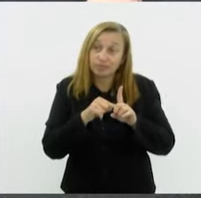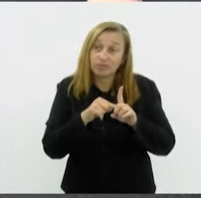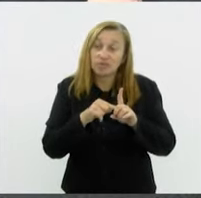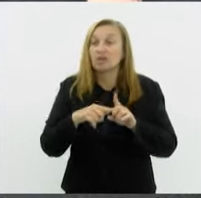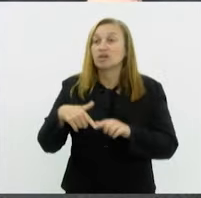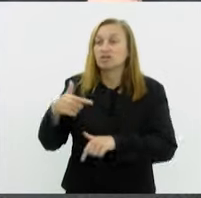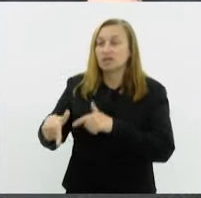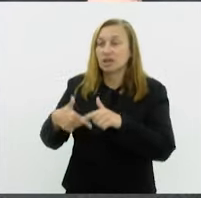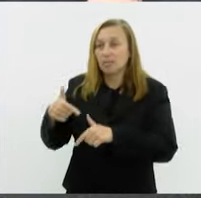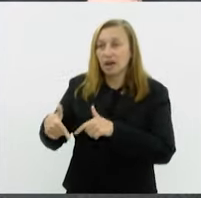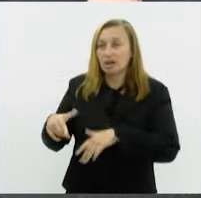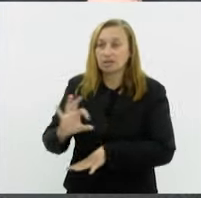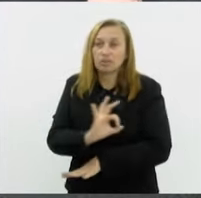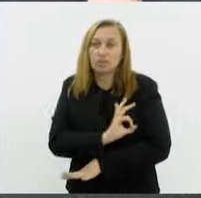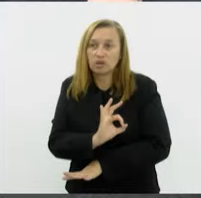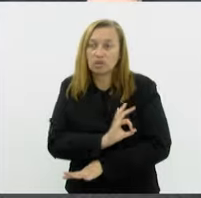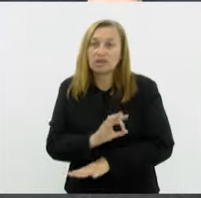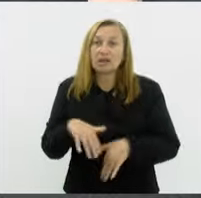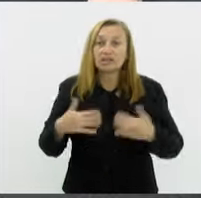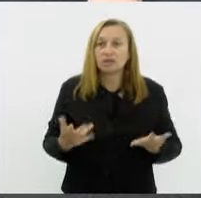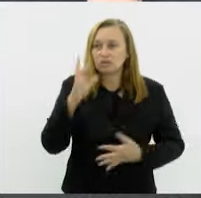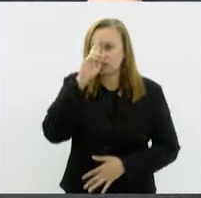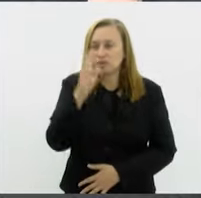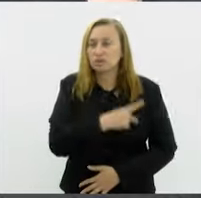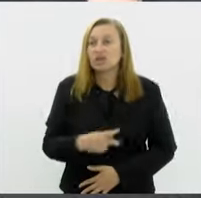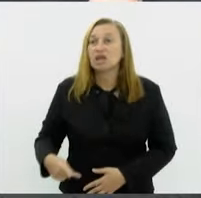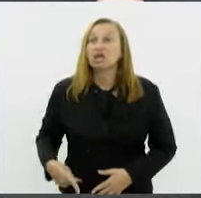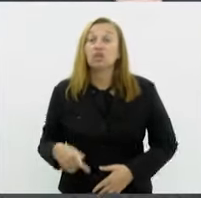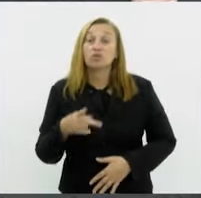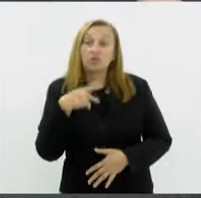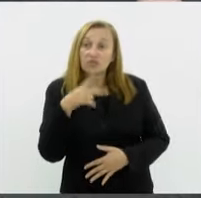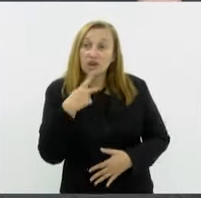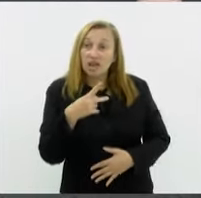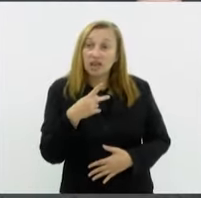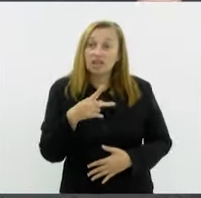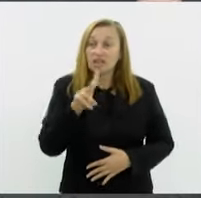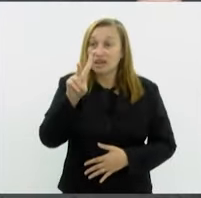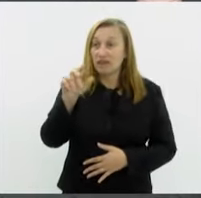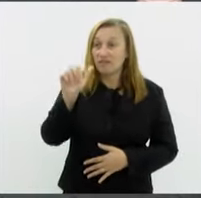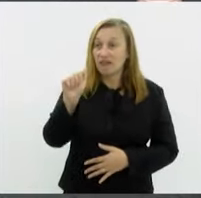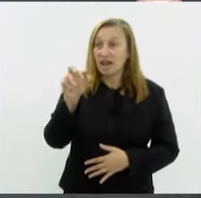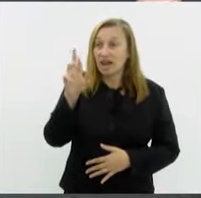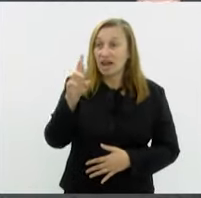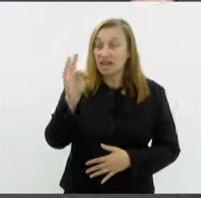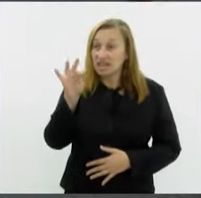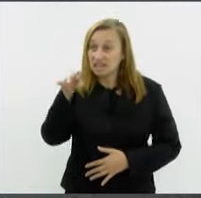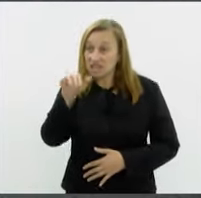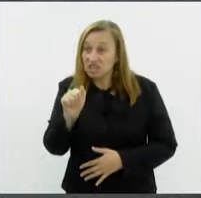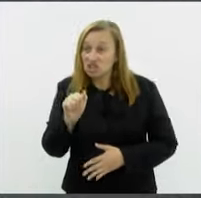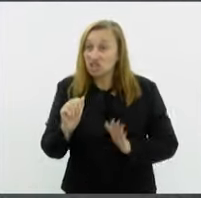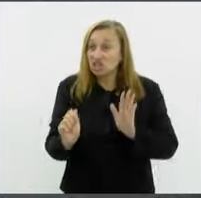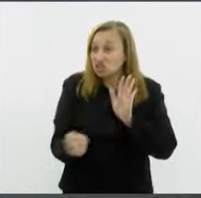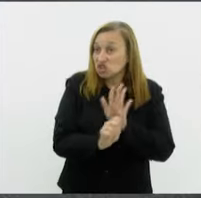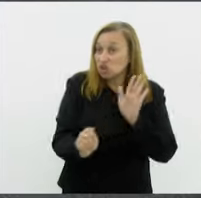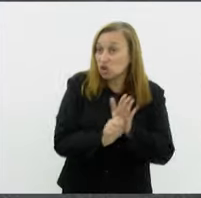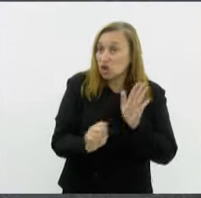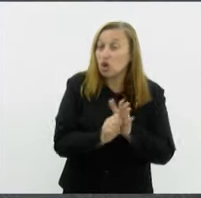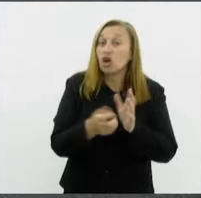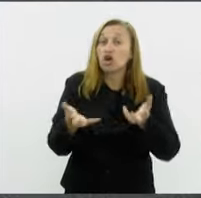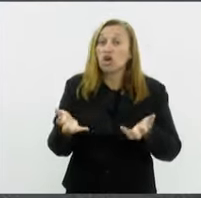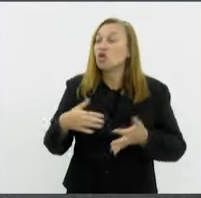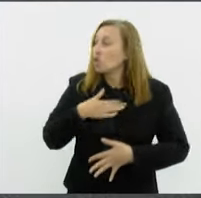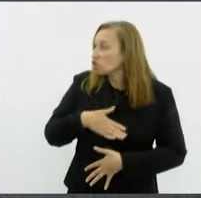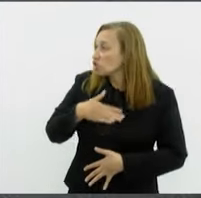do Estado. Ou seja, senhor presidente, quando tratava aqui de varejistas de drogas, e eu gostaria do mesmo silêncio